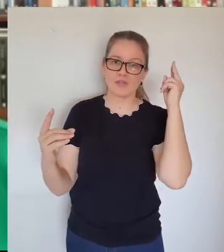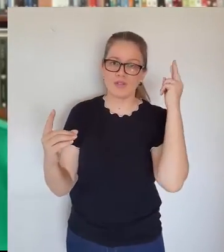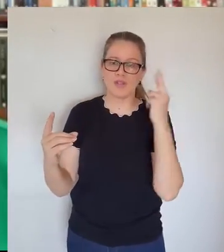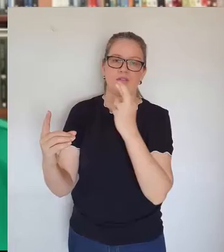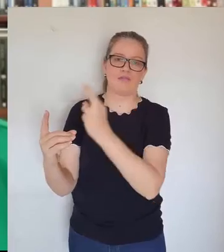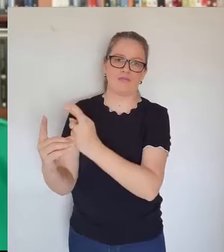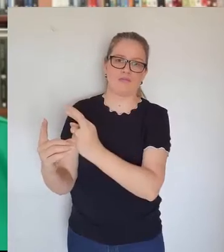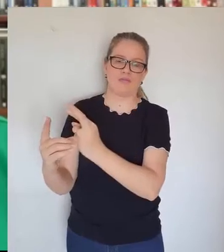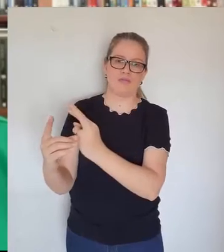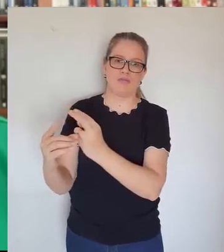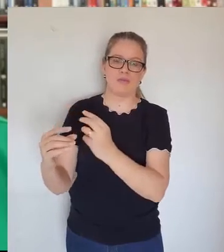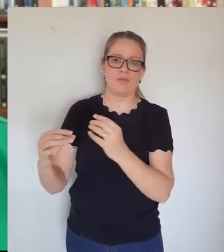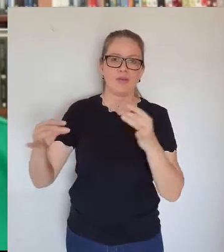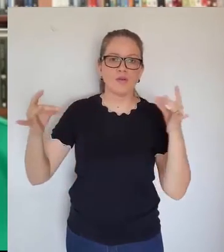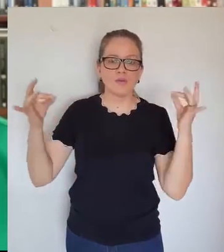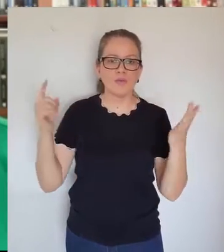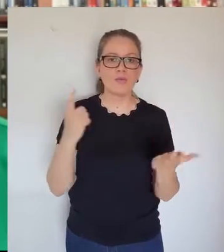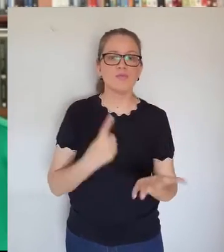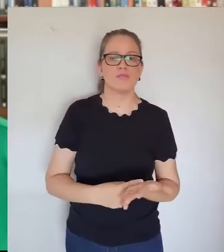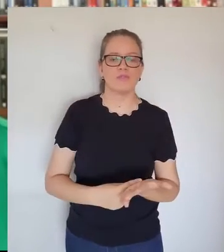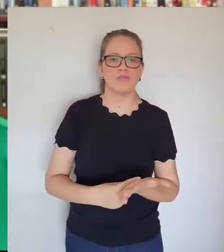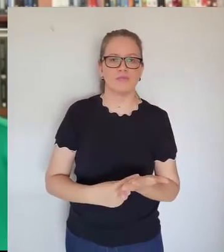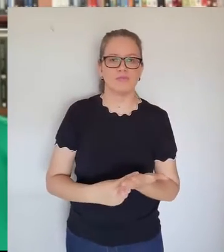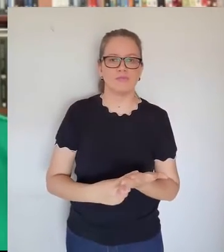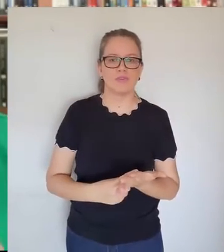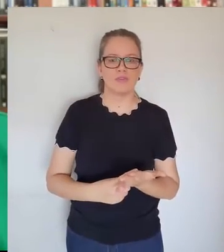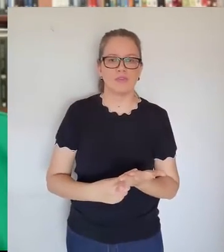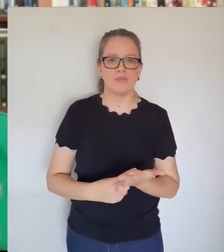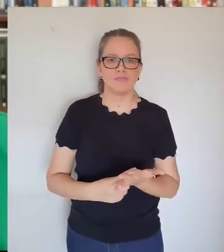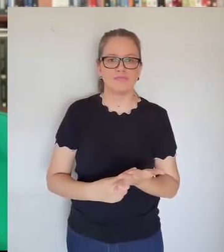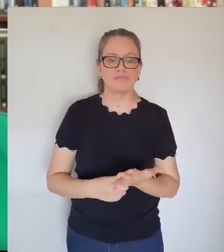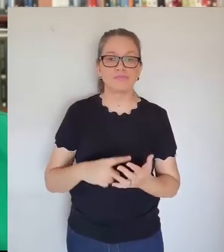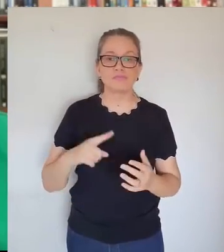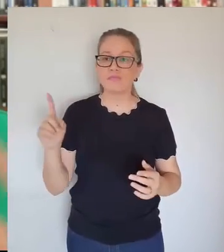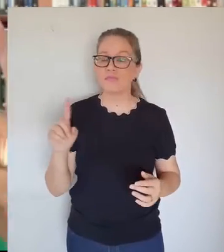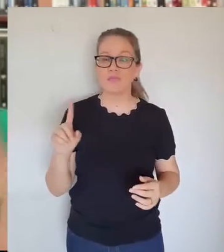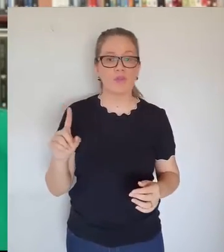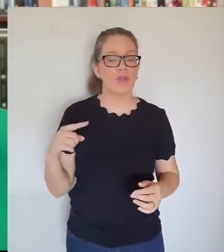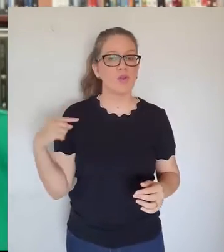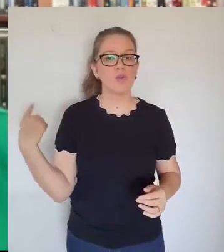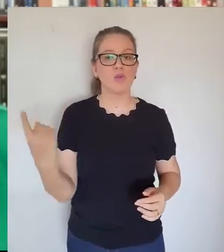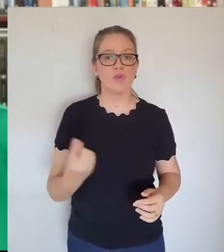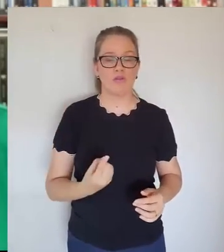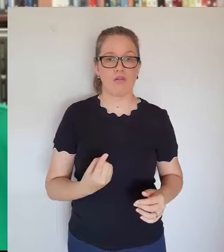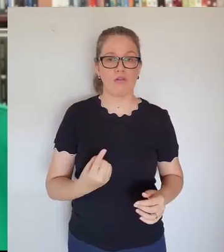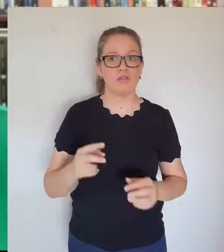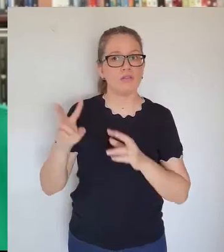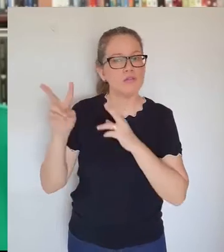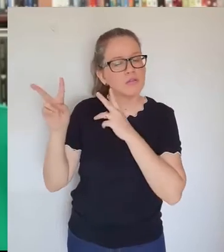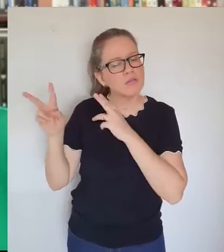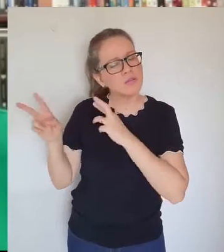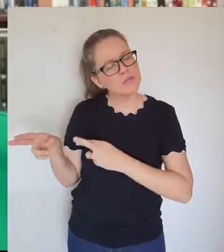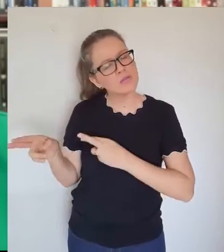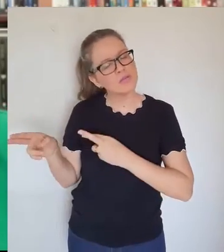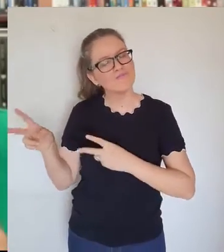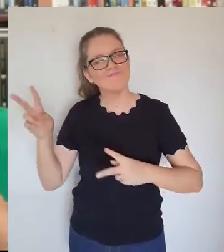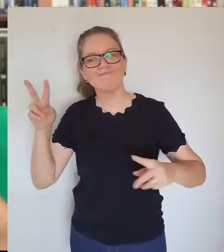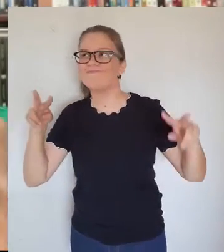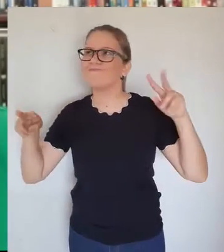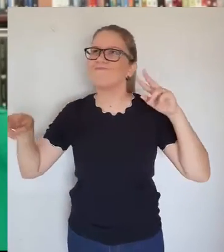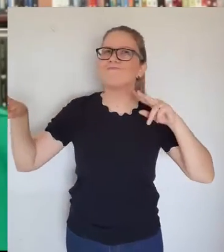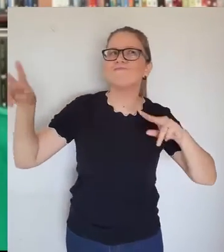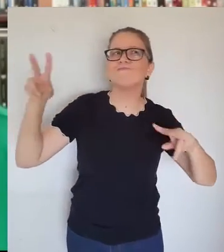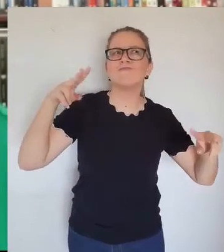Senhor, para o cumprires. Olha que coisa, nós não podemos dormir, não podemos